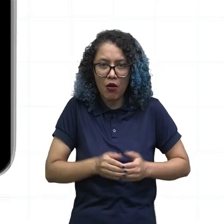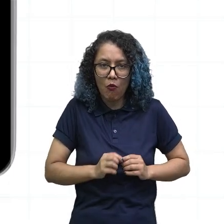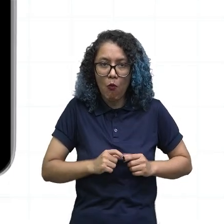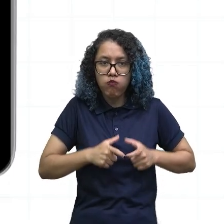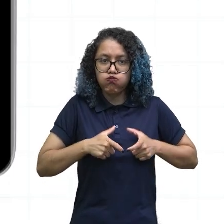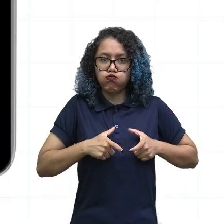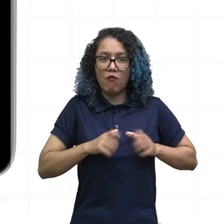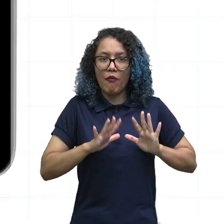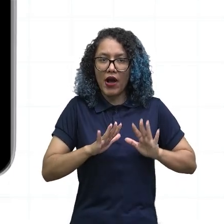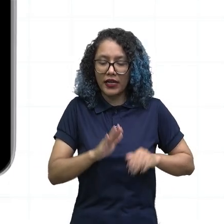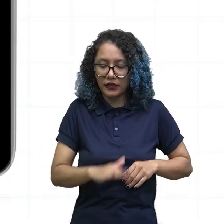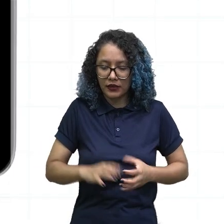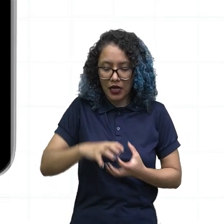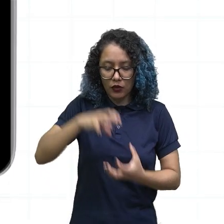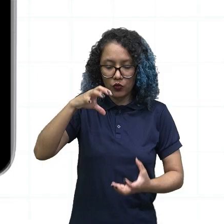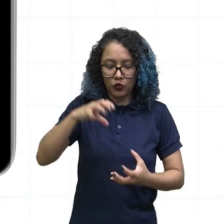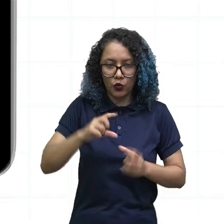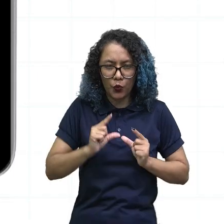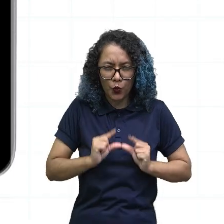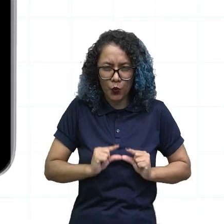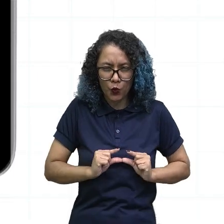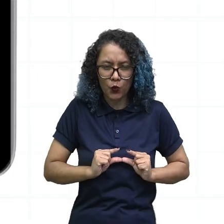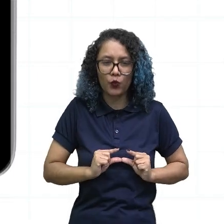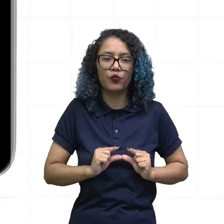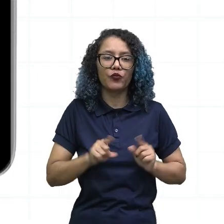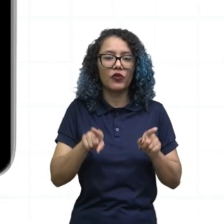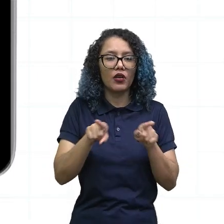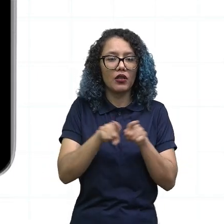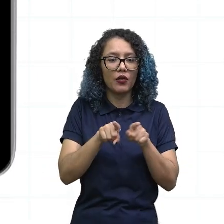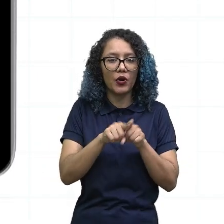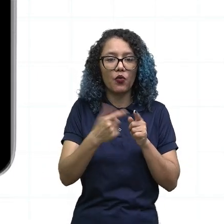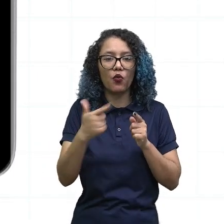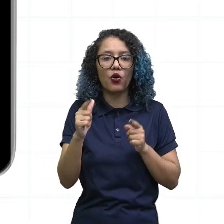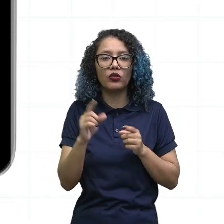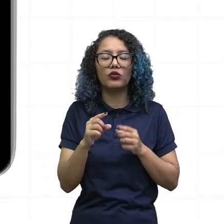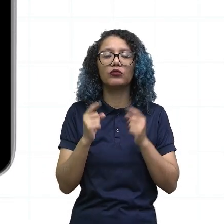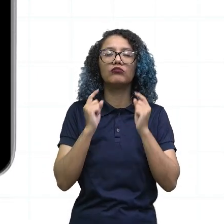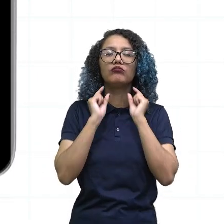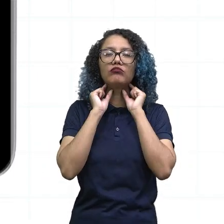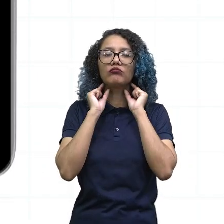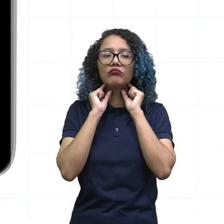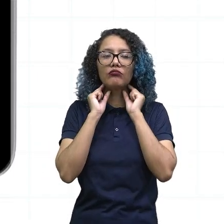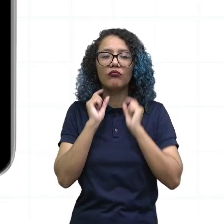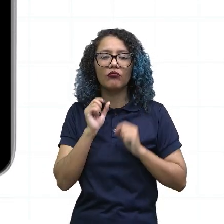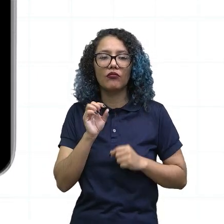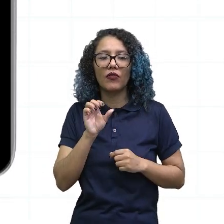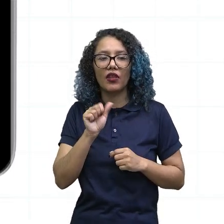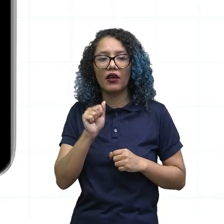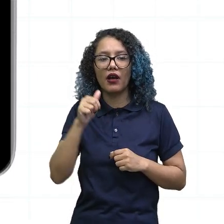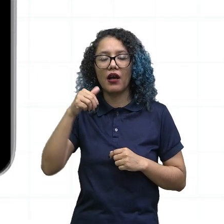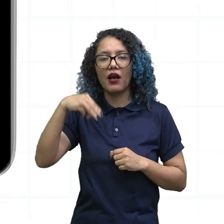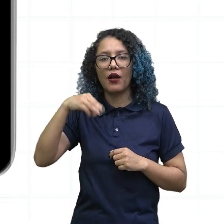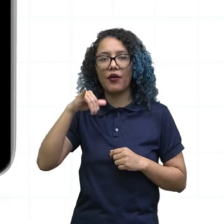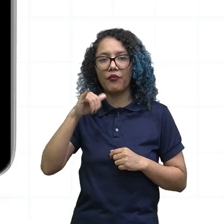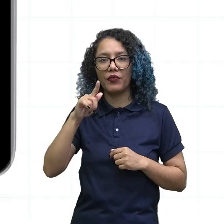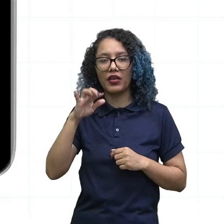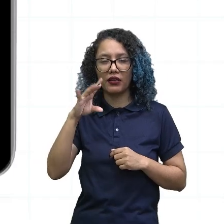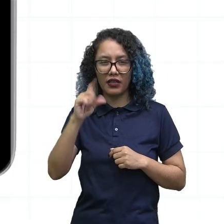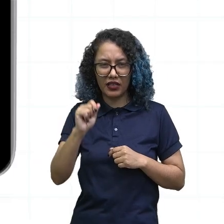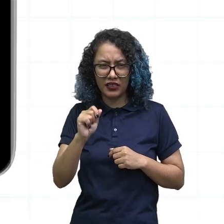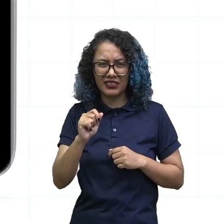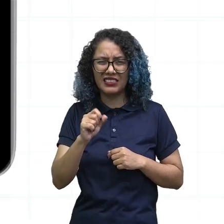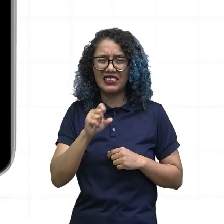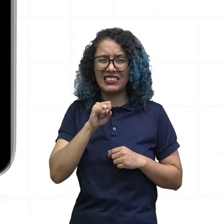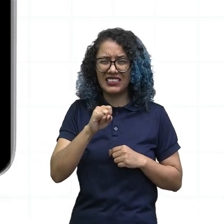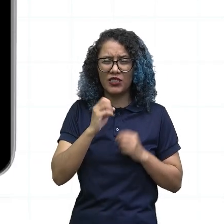menor. Aqui a gente observa as amígdalas, né, que fica ali na nossa garganta. Geralmente, quando a garganta está inflamada, as amígdalas